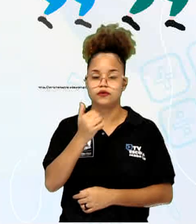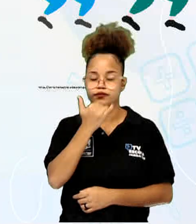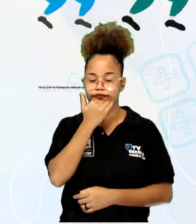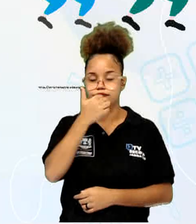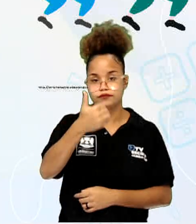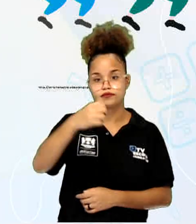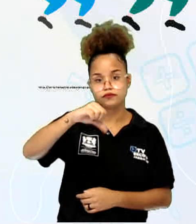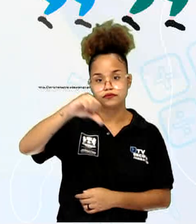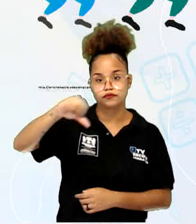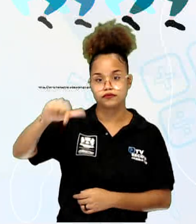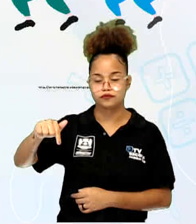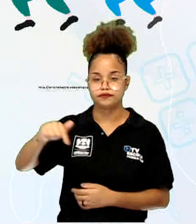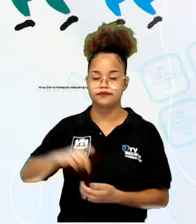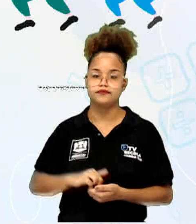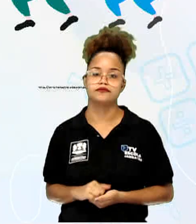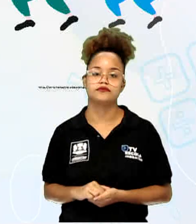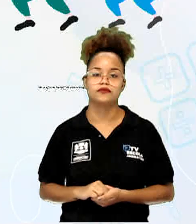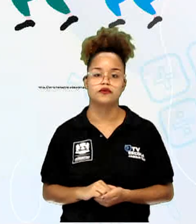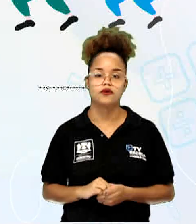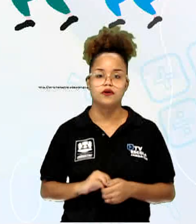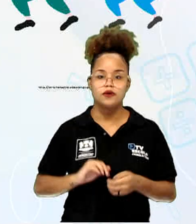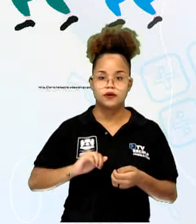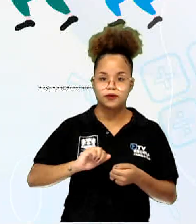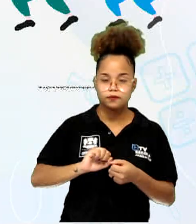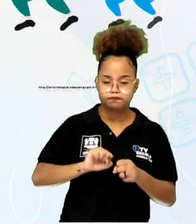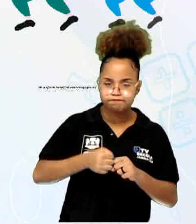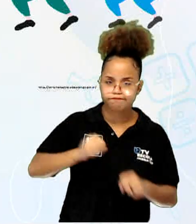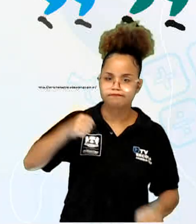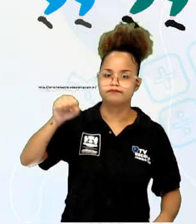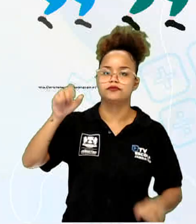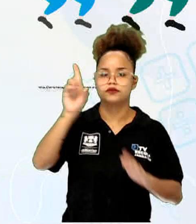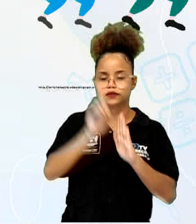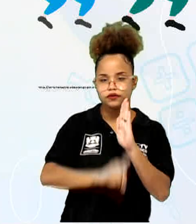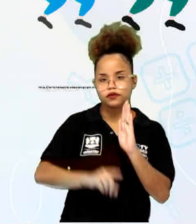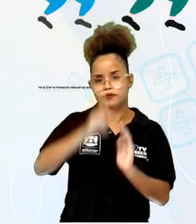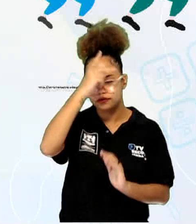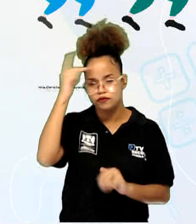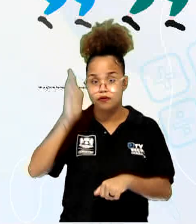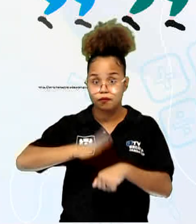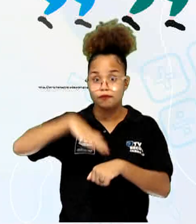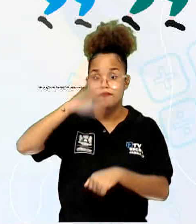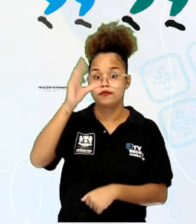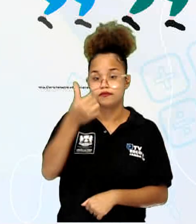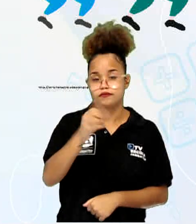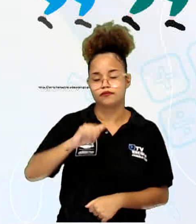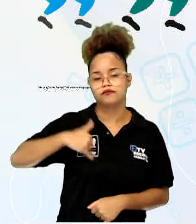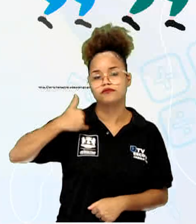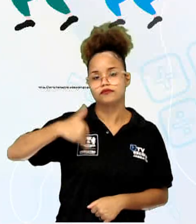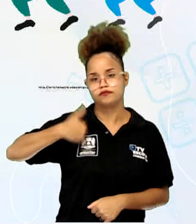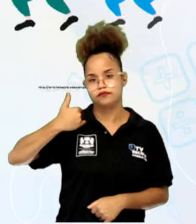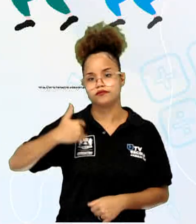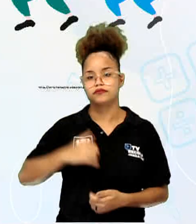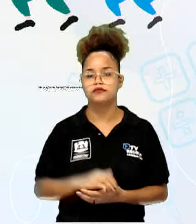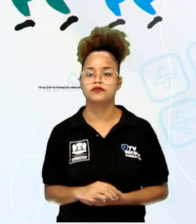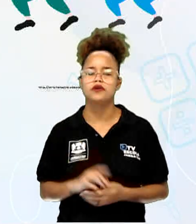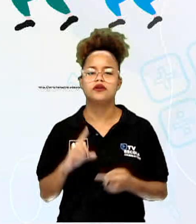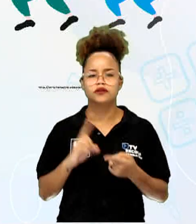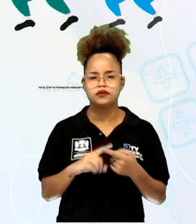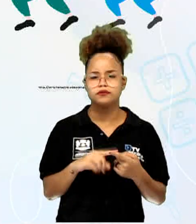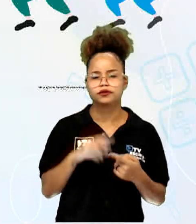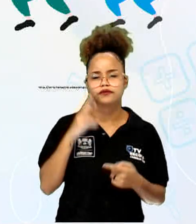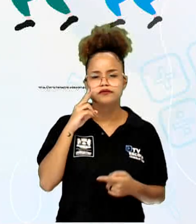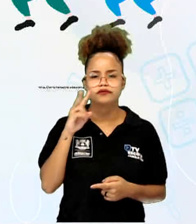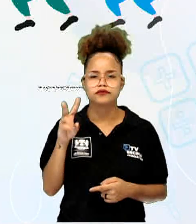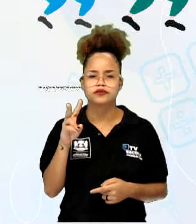1997. Ele amplia os direitos da pessoa com mais de 60 anos. E também prevê